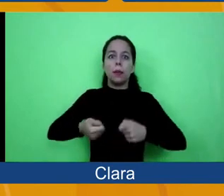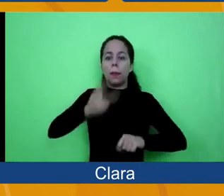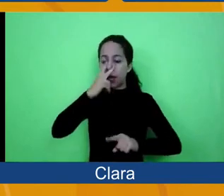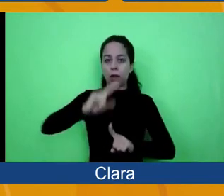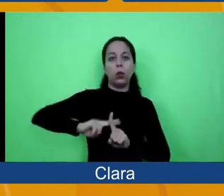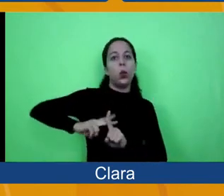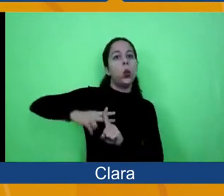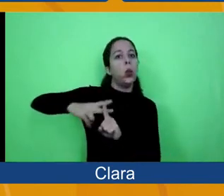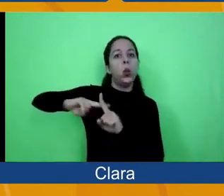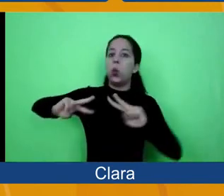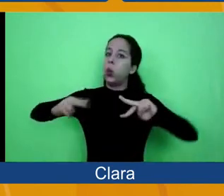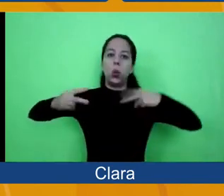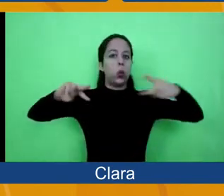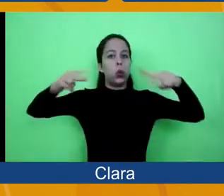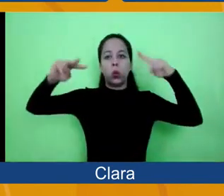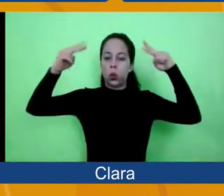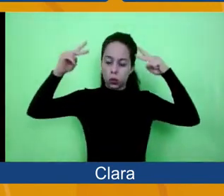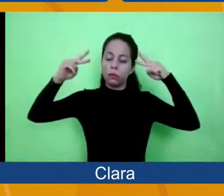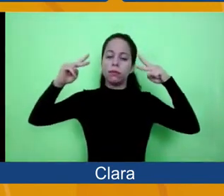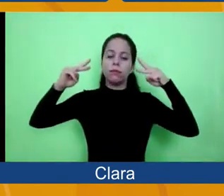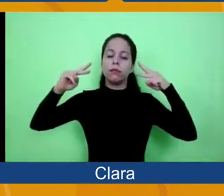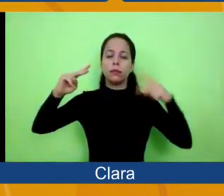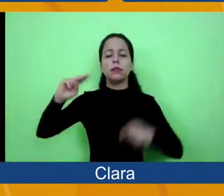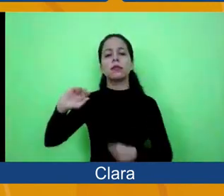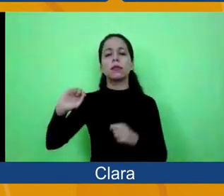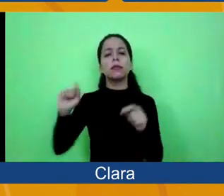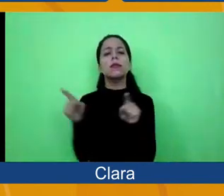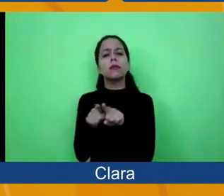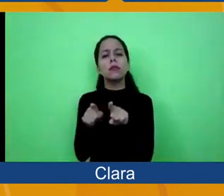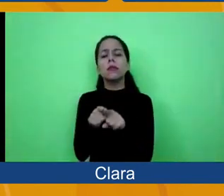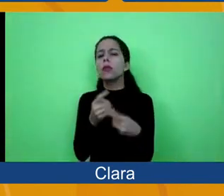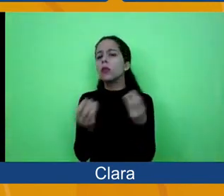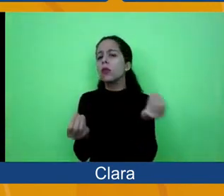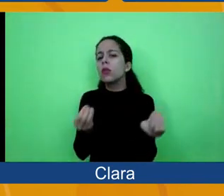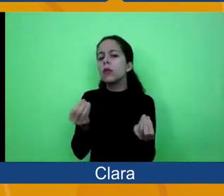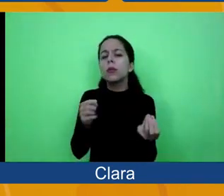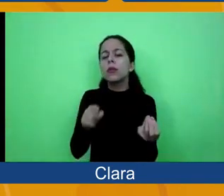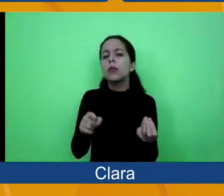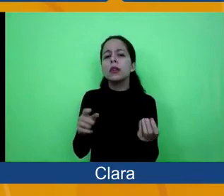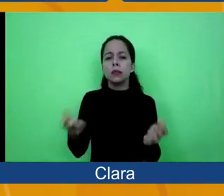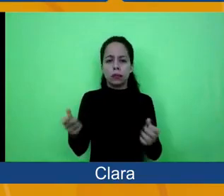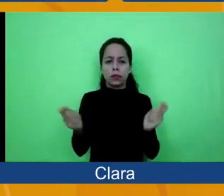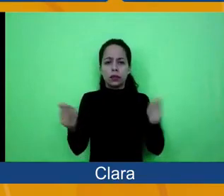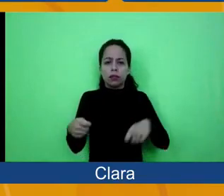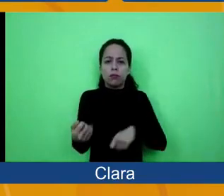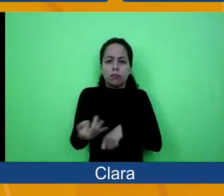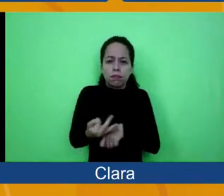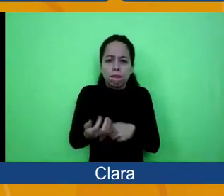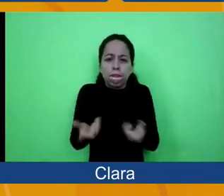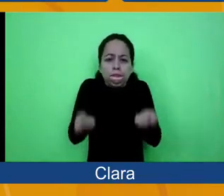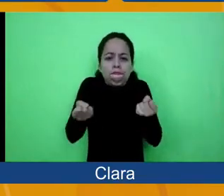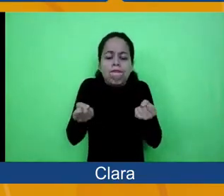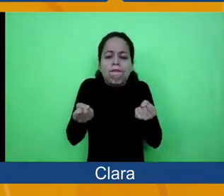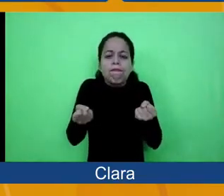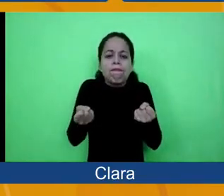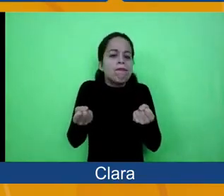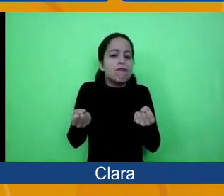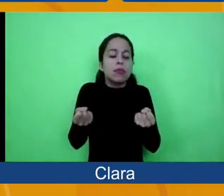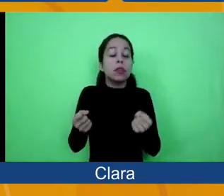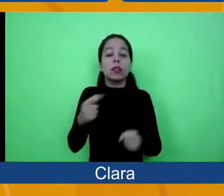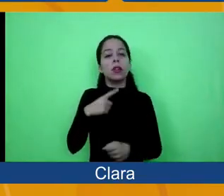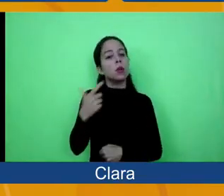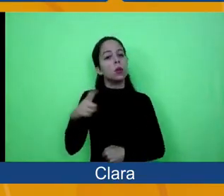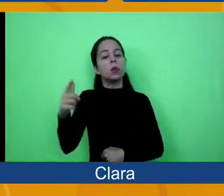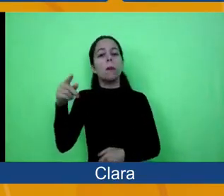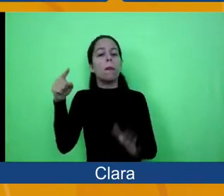pela atmosfera, e se pergunta se é mais viável guardar ao invés de reduzir as emissões. E, finalmente, o Gabriel pergunta para onde vai o carbono que o